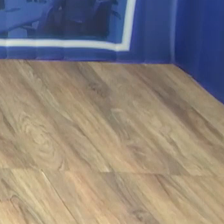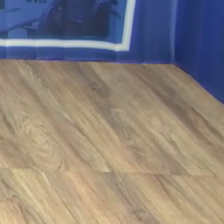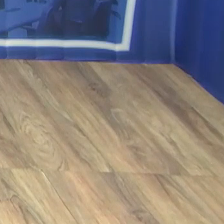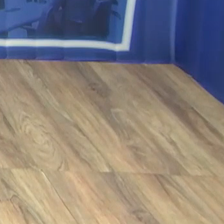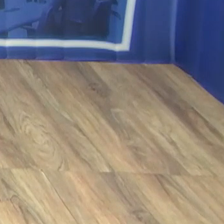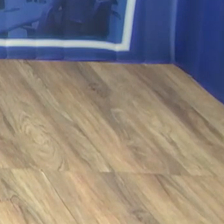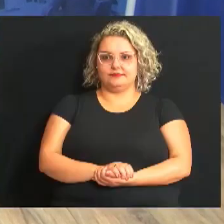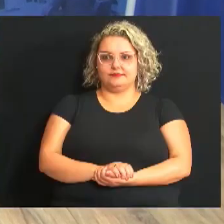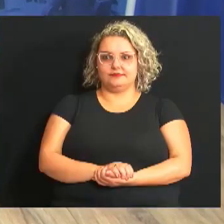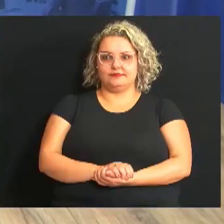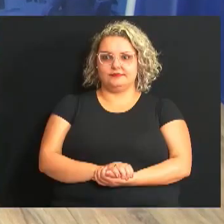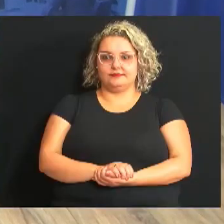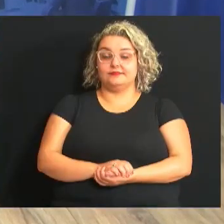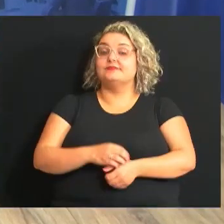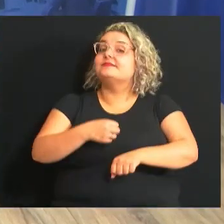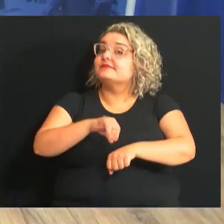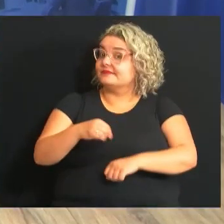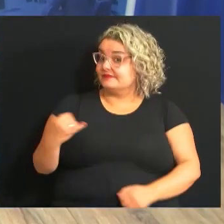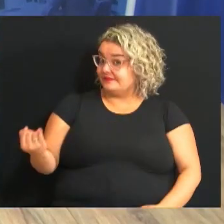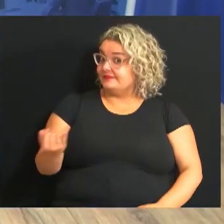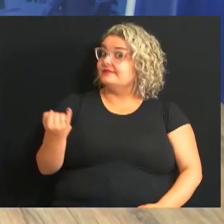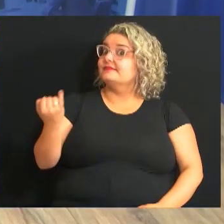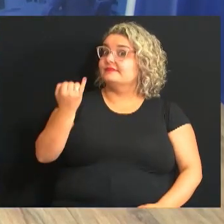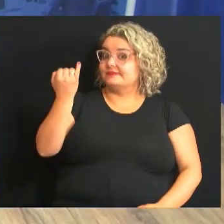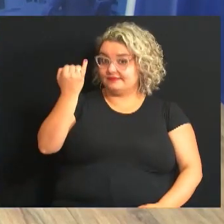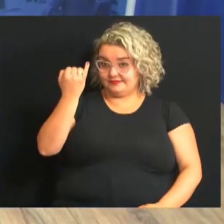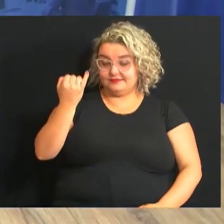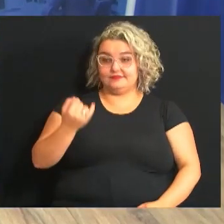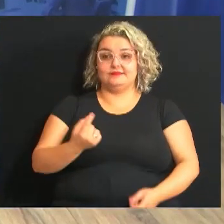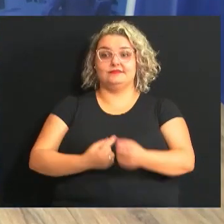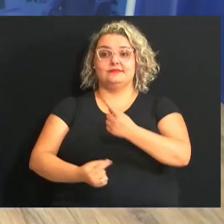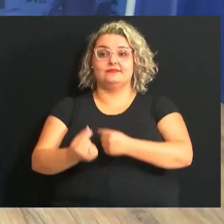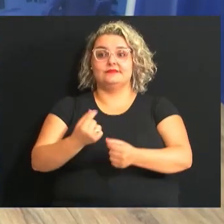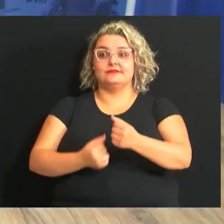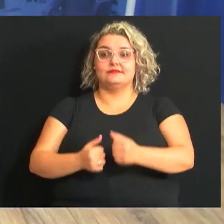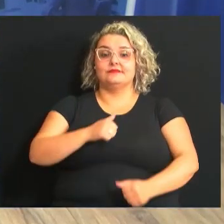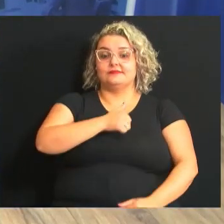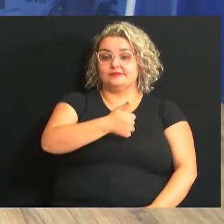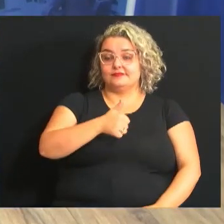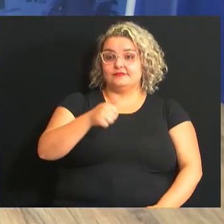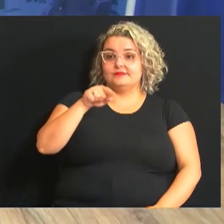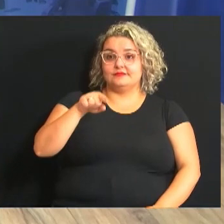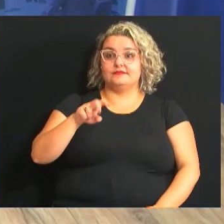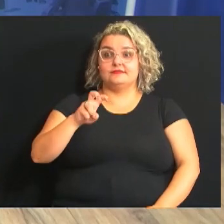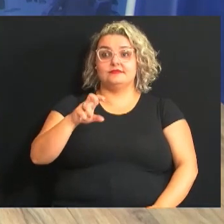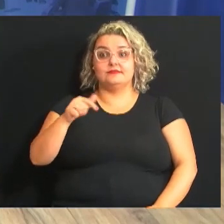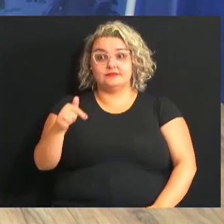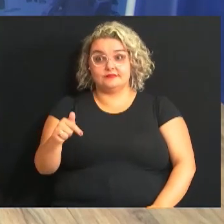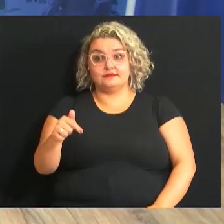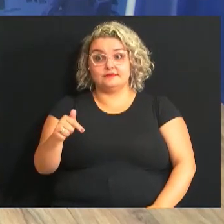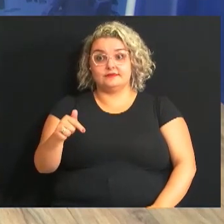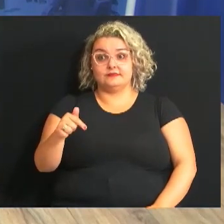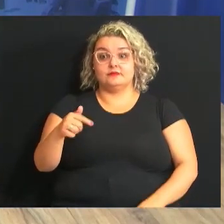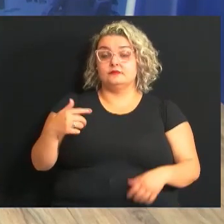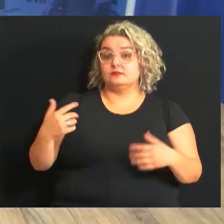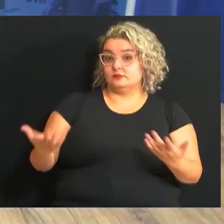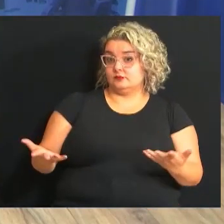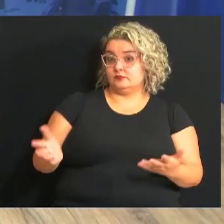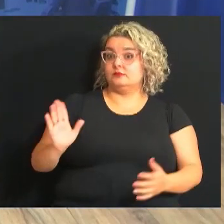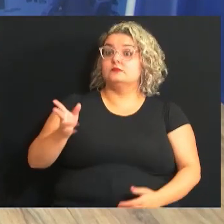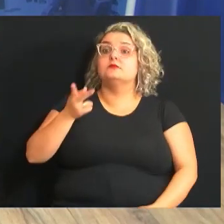Dicas importantes sobre finanças, hein? 11 horas mais 57 minutos. Bom, já falamos aqui